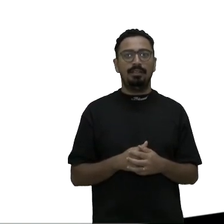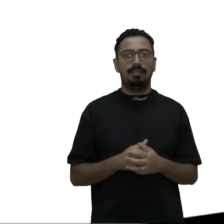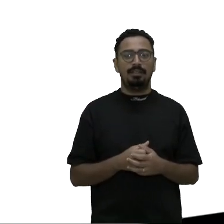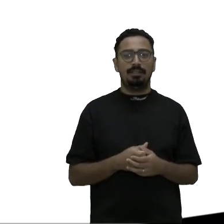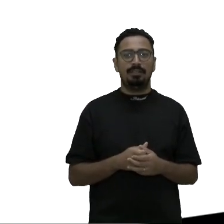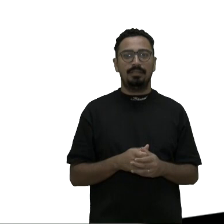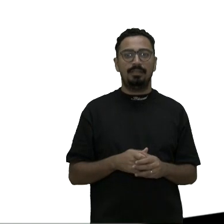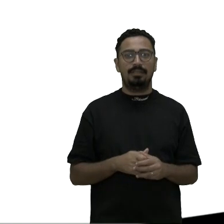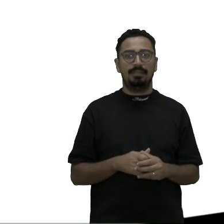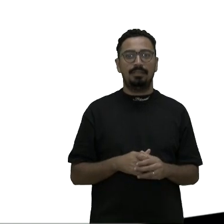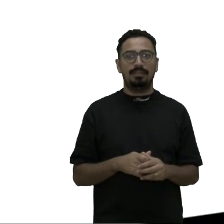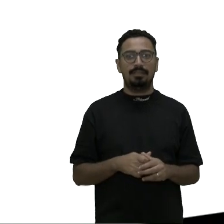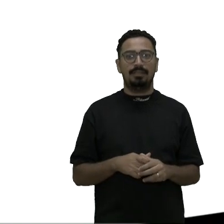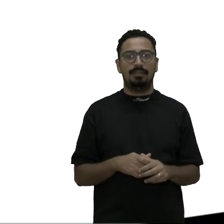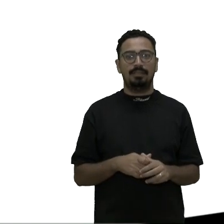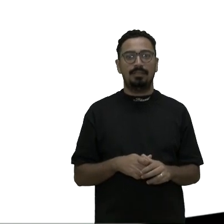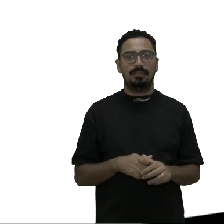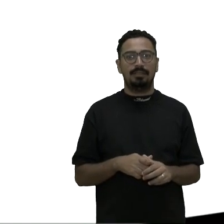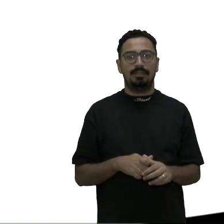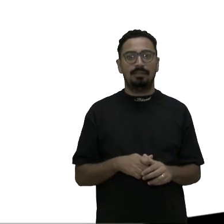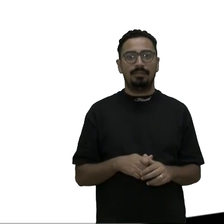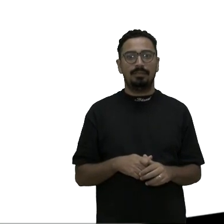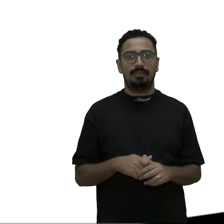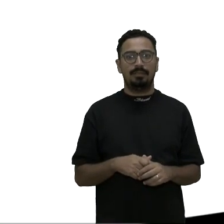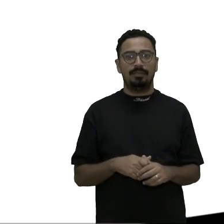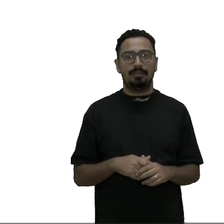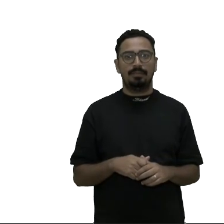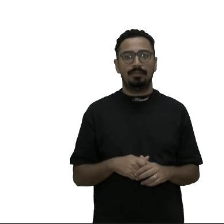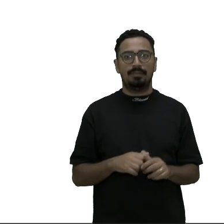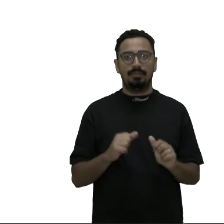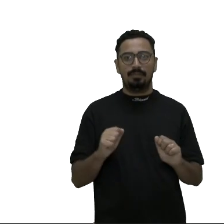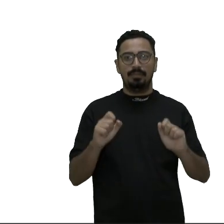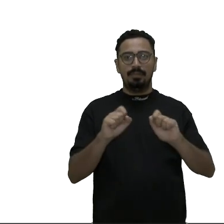Deixar, por favor, só o slide para ver se fica um pouquinho maior.